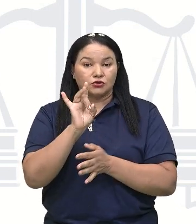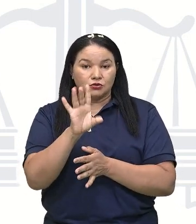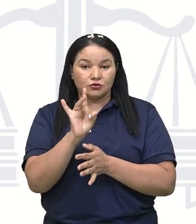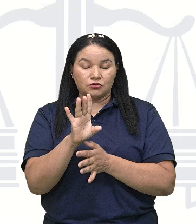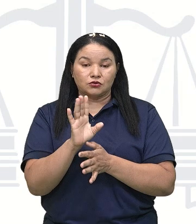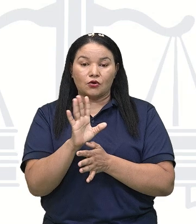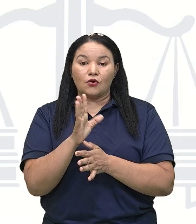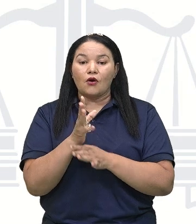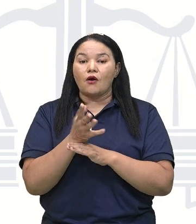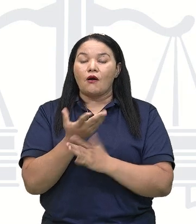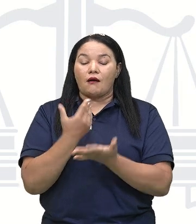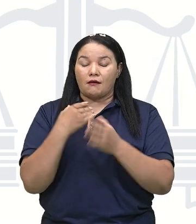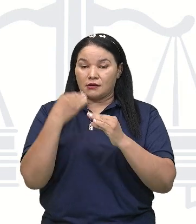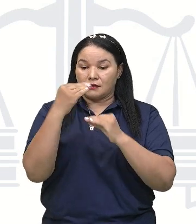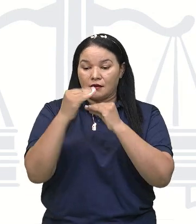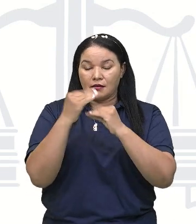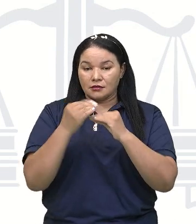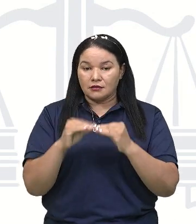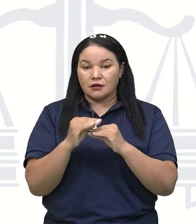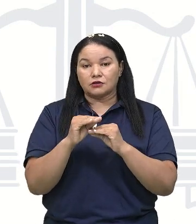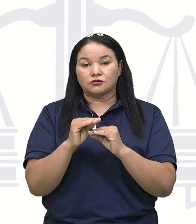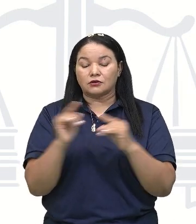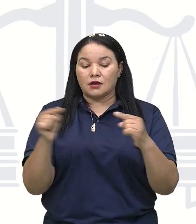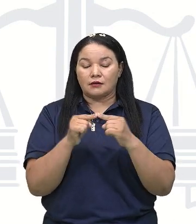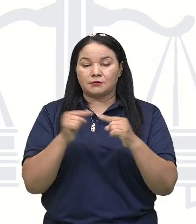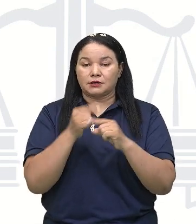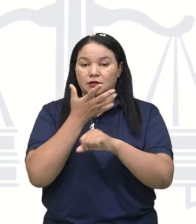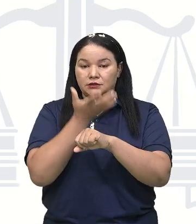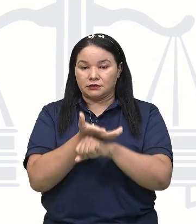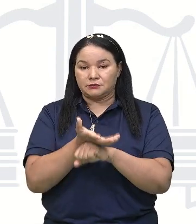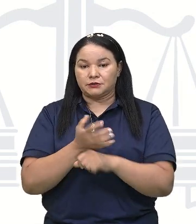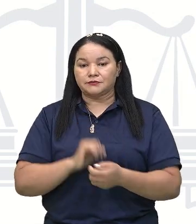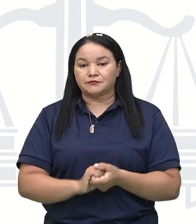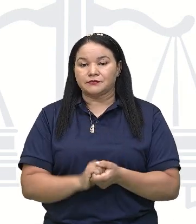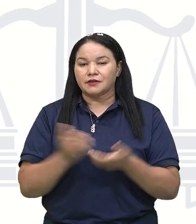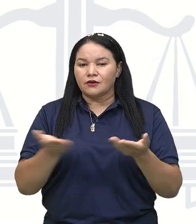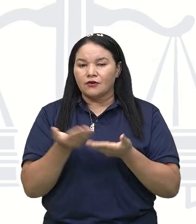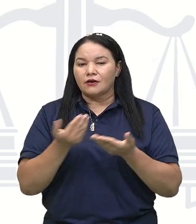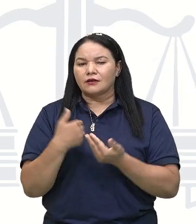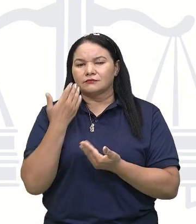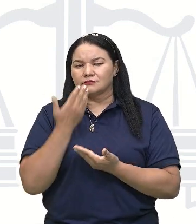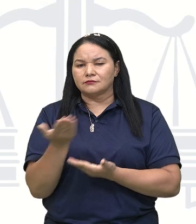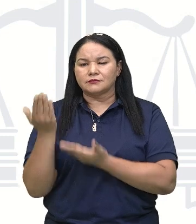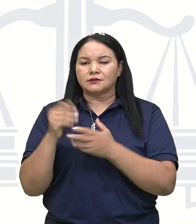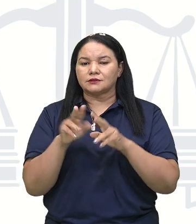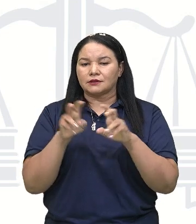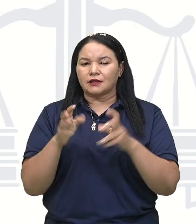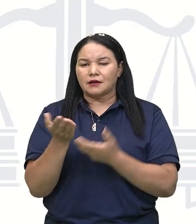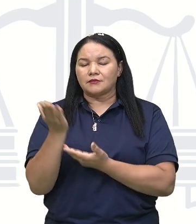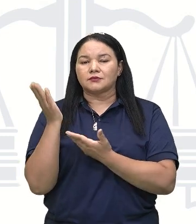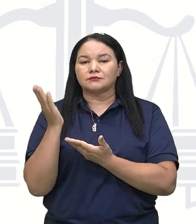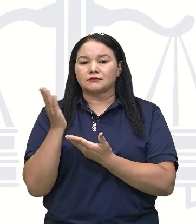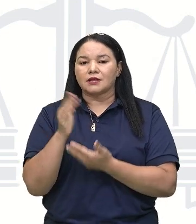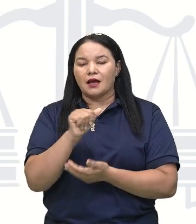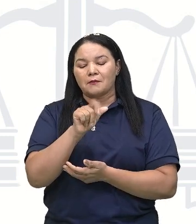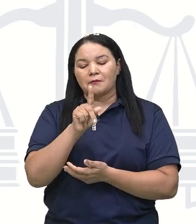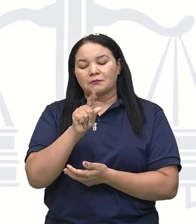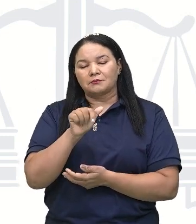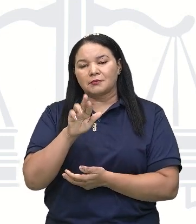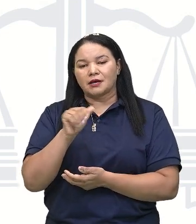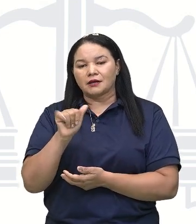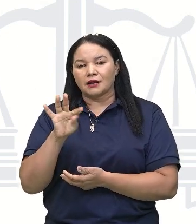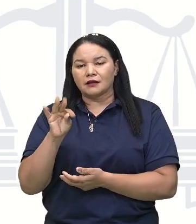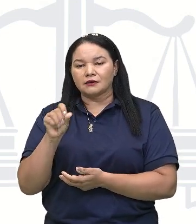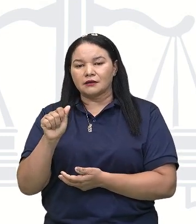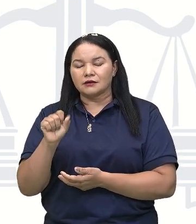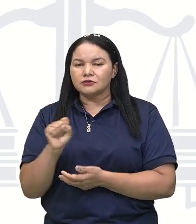no CSA. E agora a gente vai falar um pouquinho sobre as aparatas, professora Socorro. Que é essas aparatas, hein? A gente